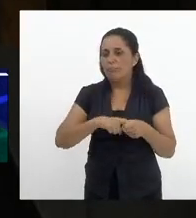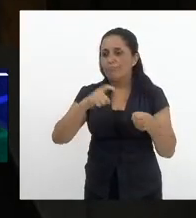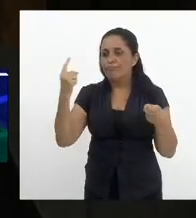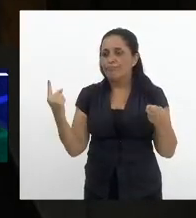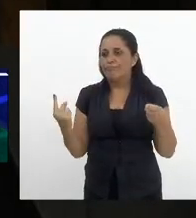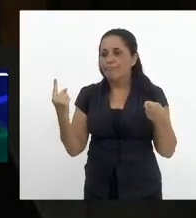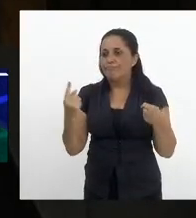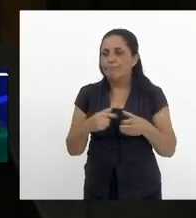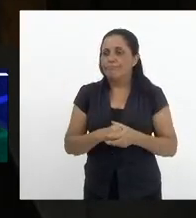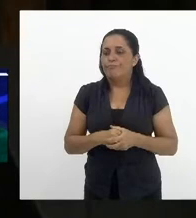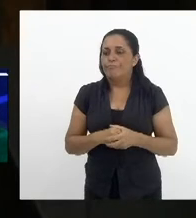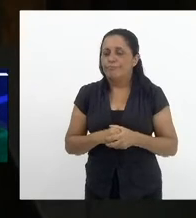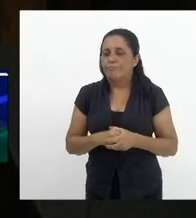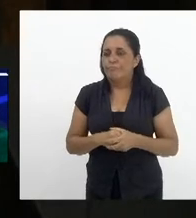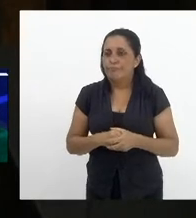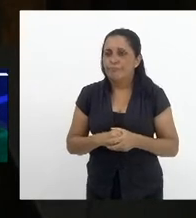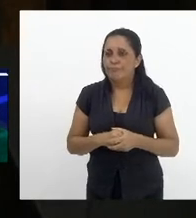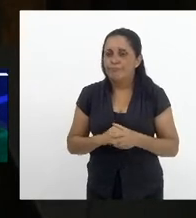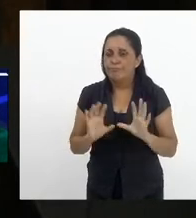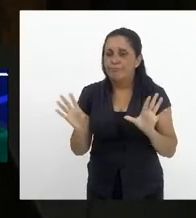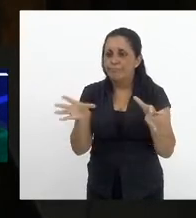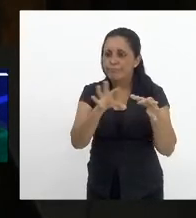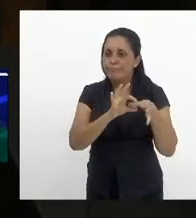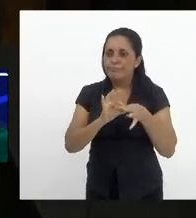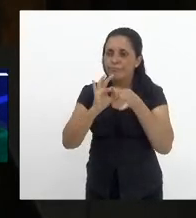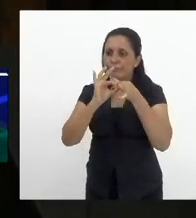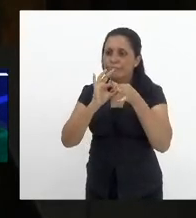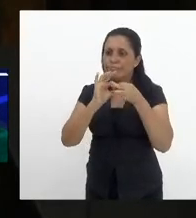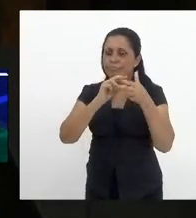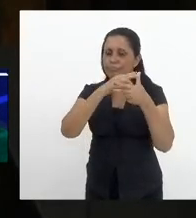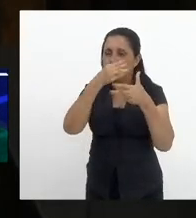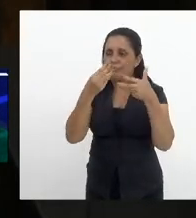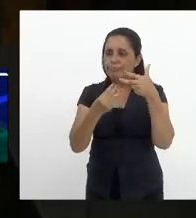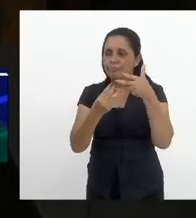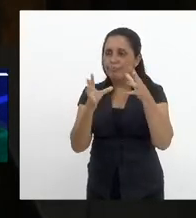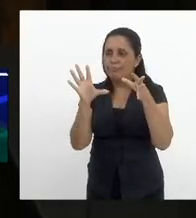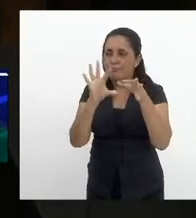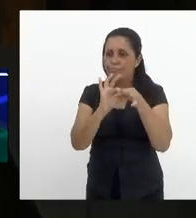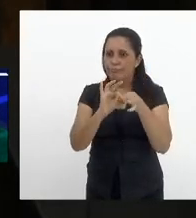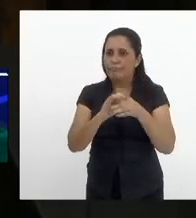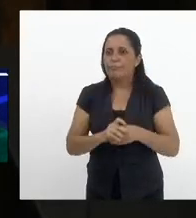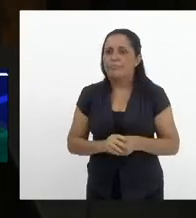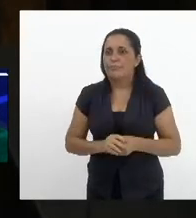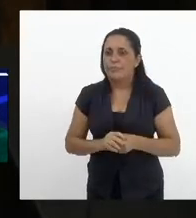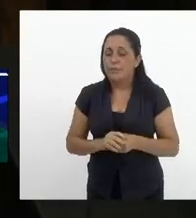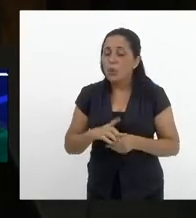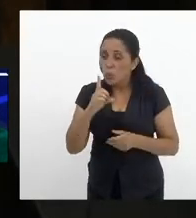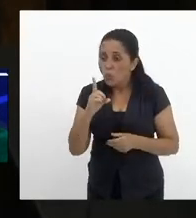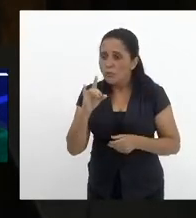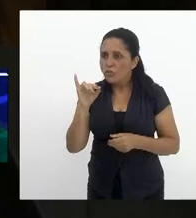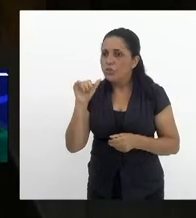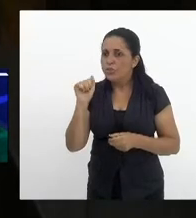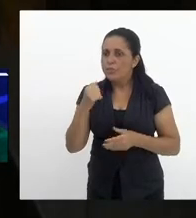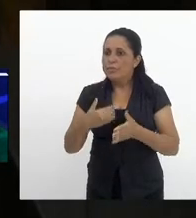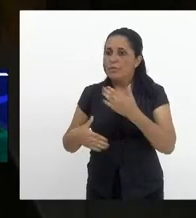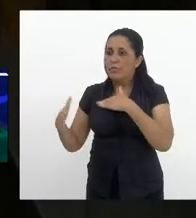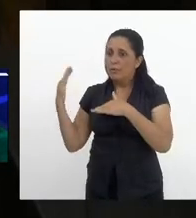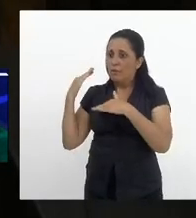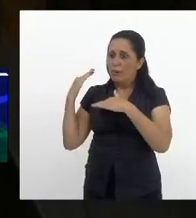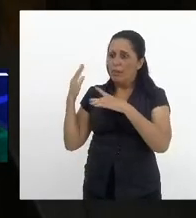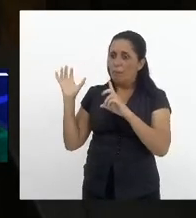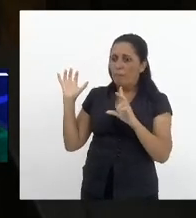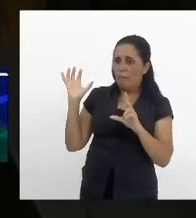independentes e harmônicos entre si. Se um dia se ataca